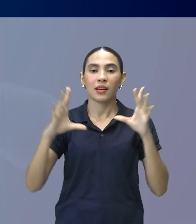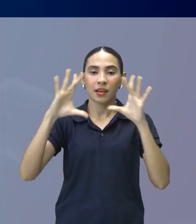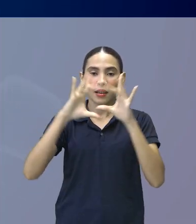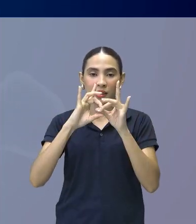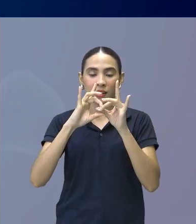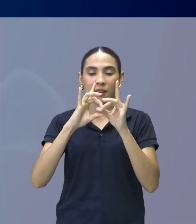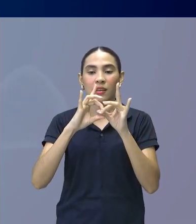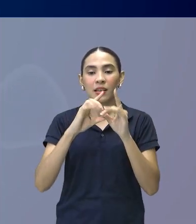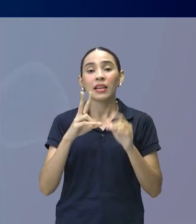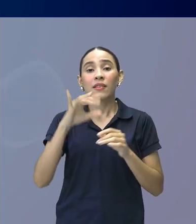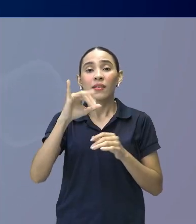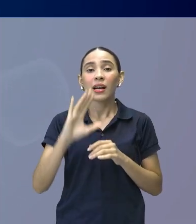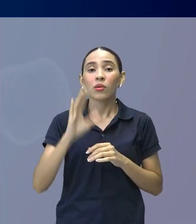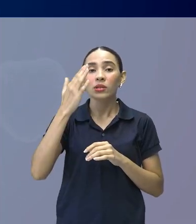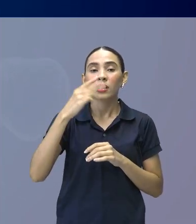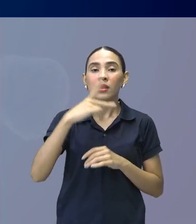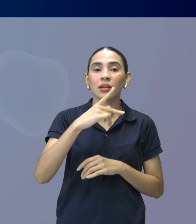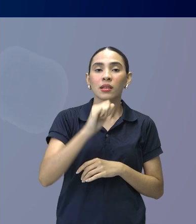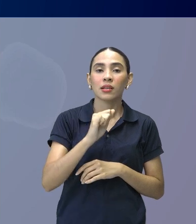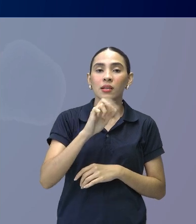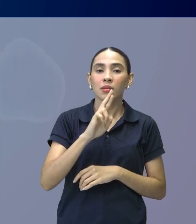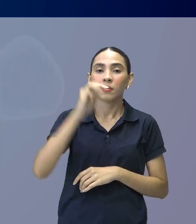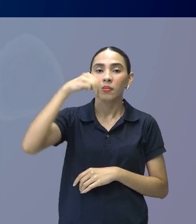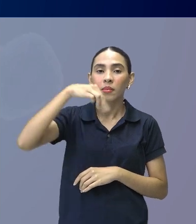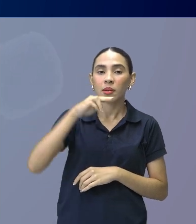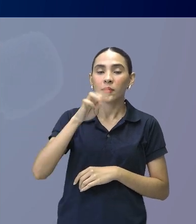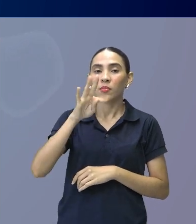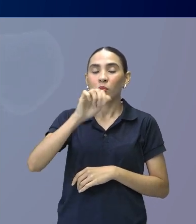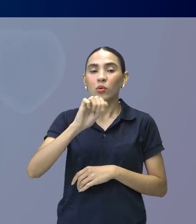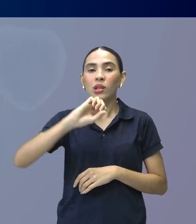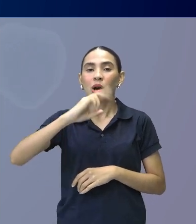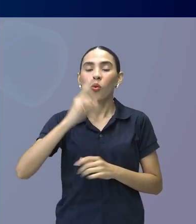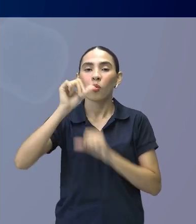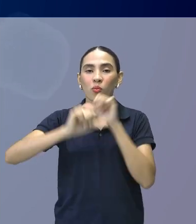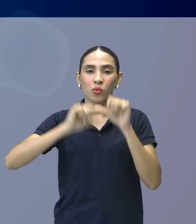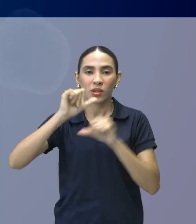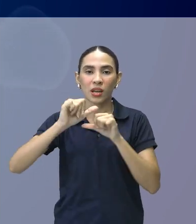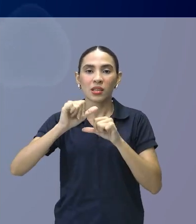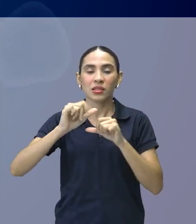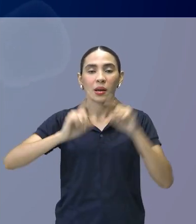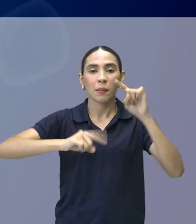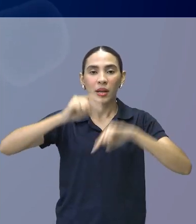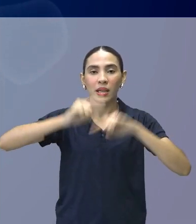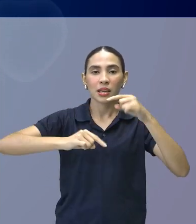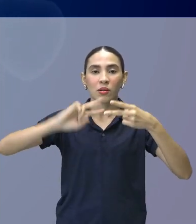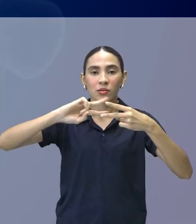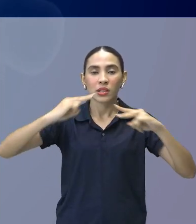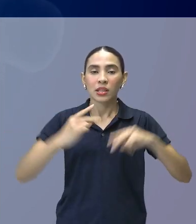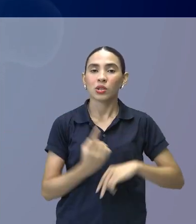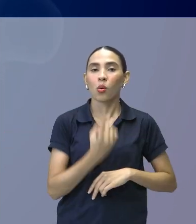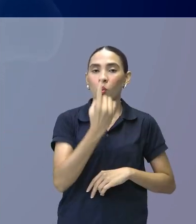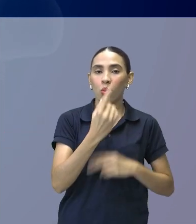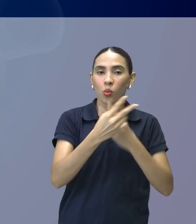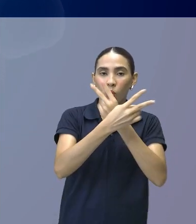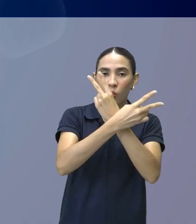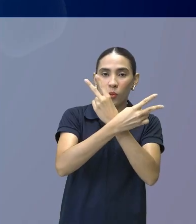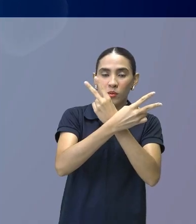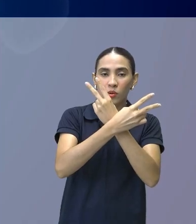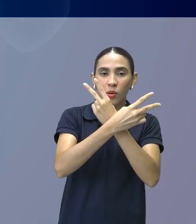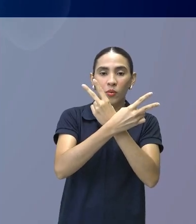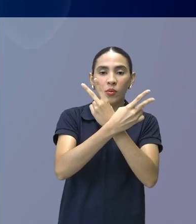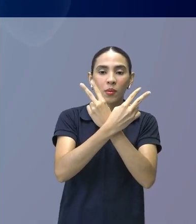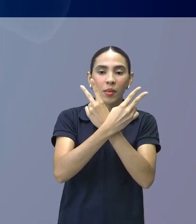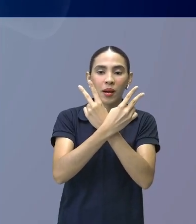e vai ocorrer uma permuta ou troca de material genético, em que um cromossomo vai ter parte do